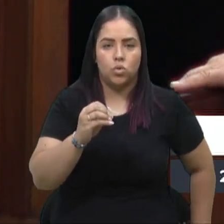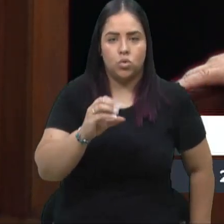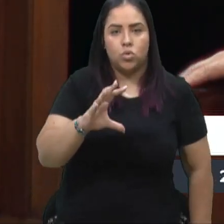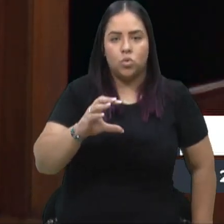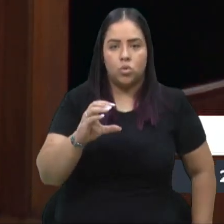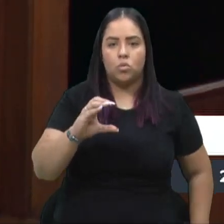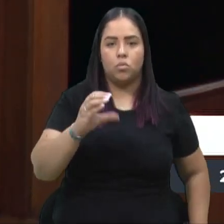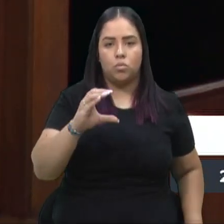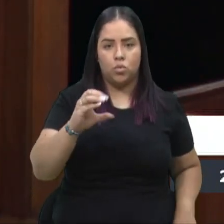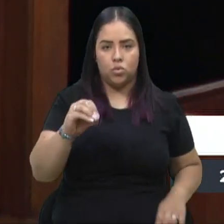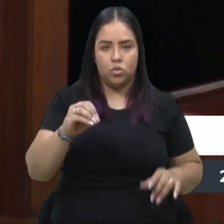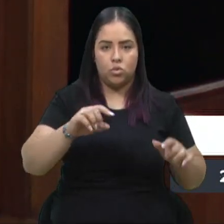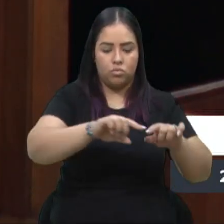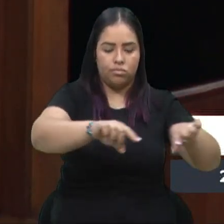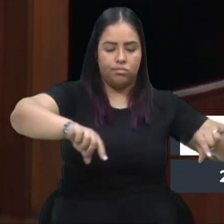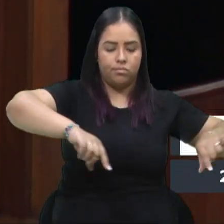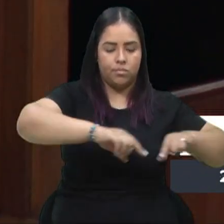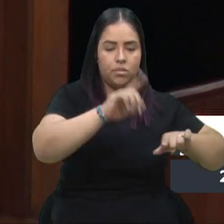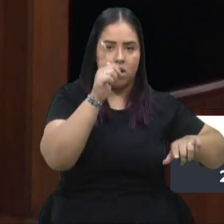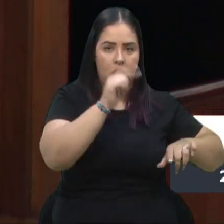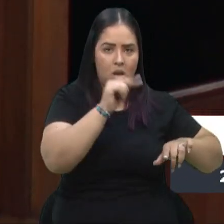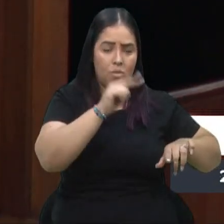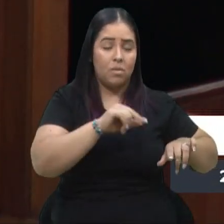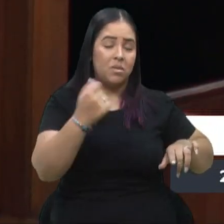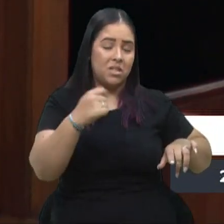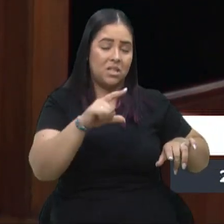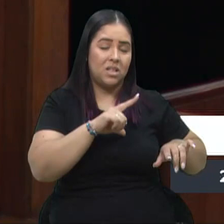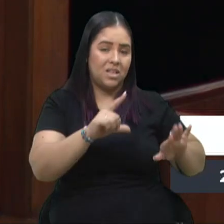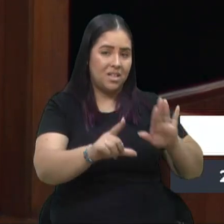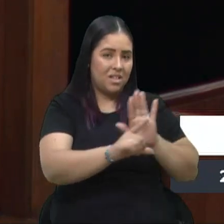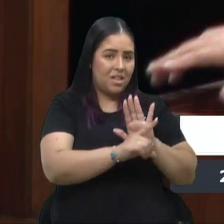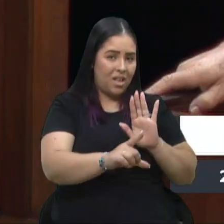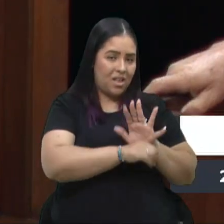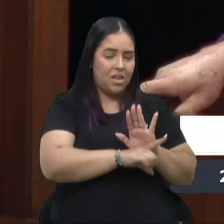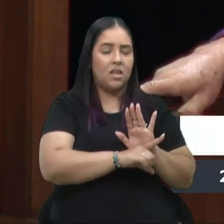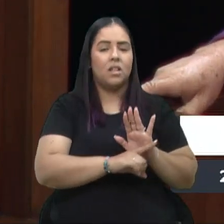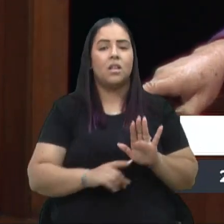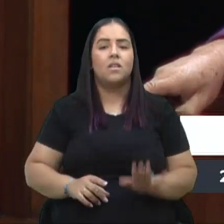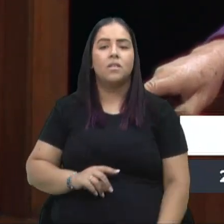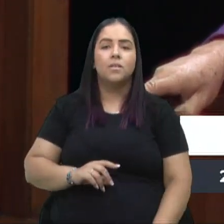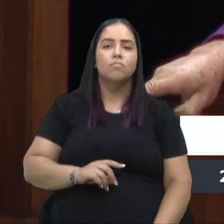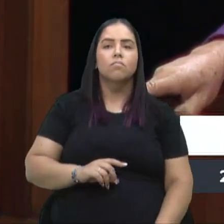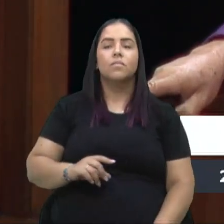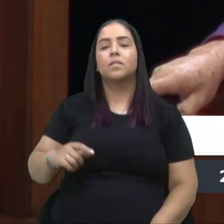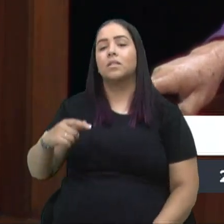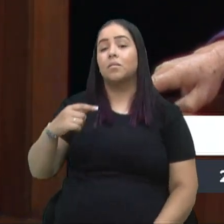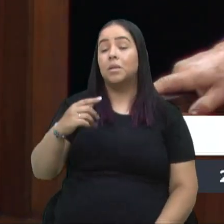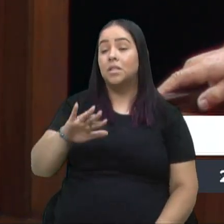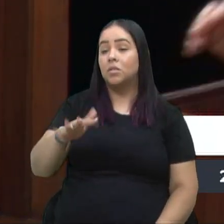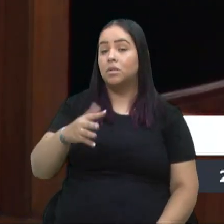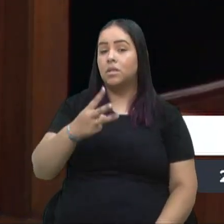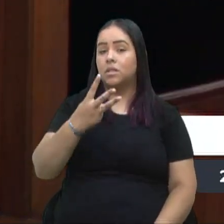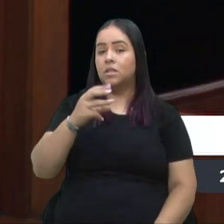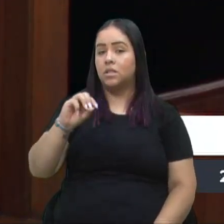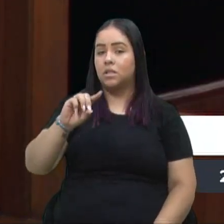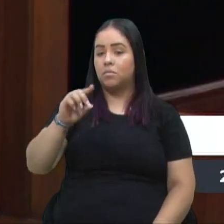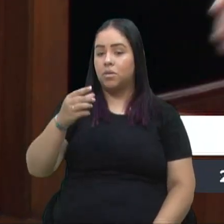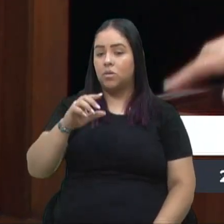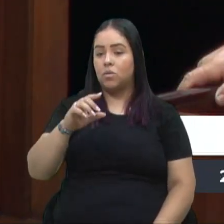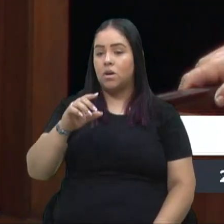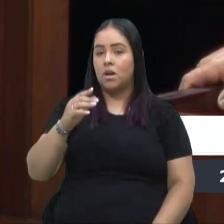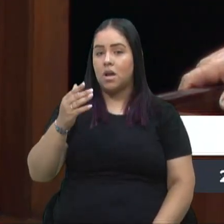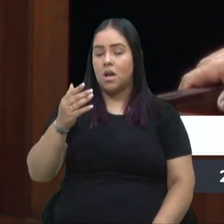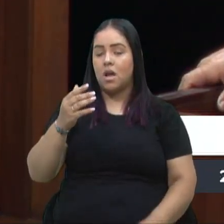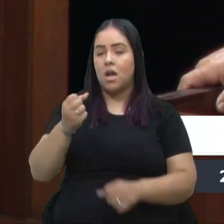leis da vigilância ele precisa várias fazer várias exames gastaria em torno de 30 mil por ano colegas só de